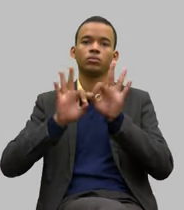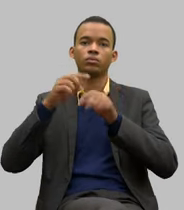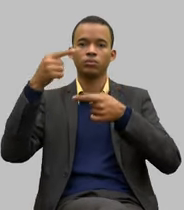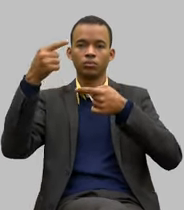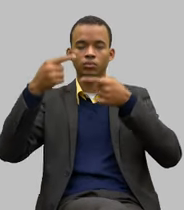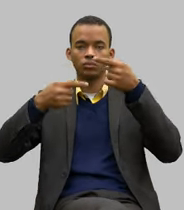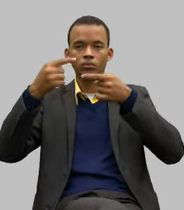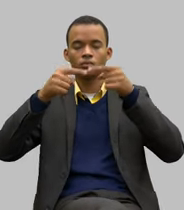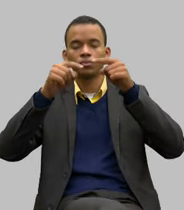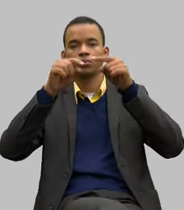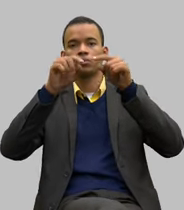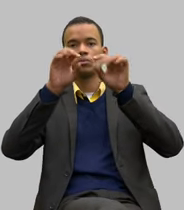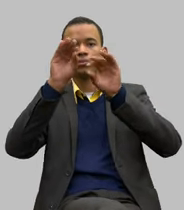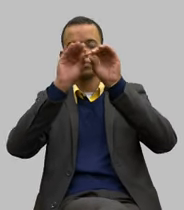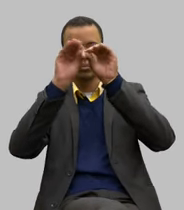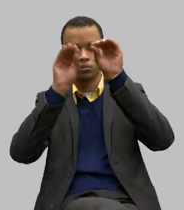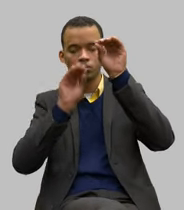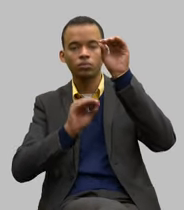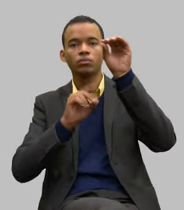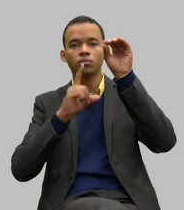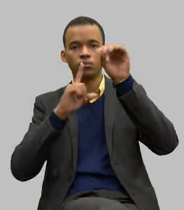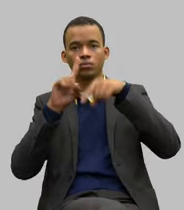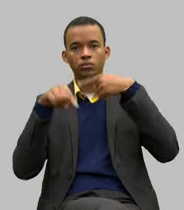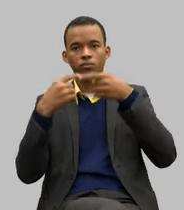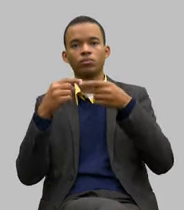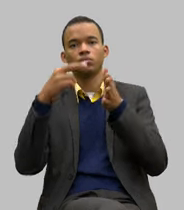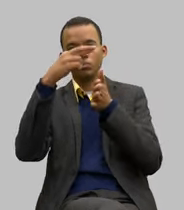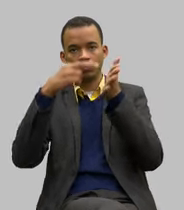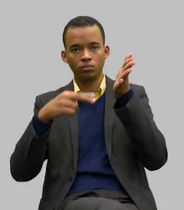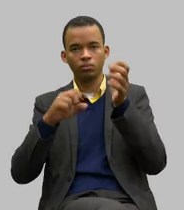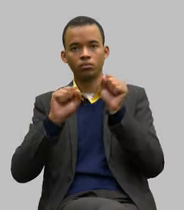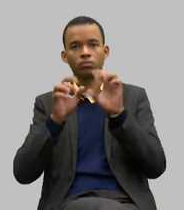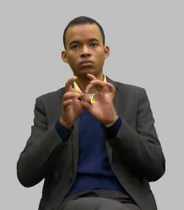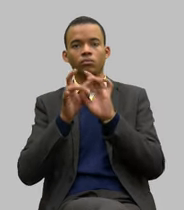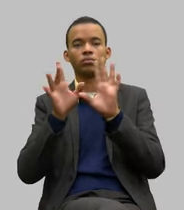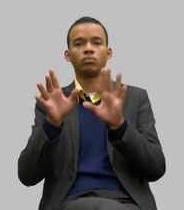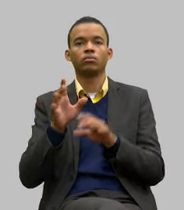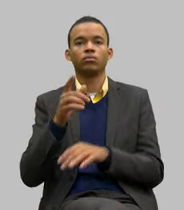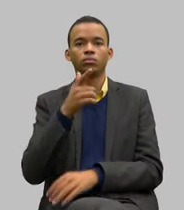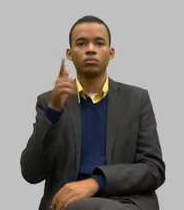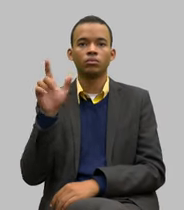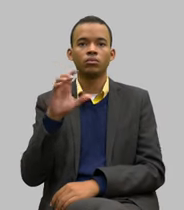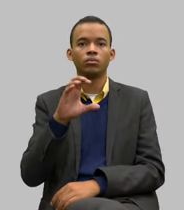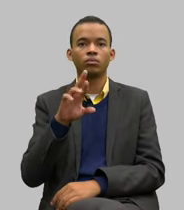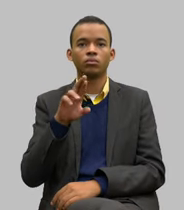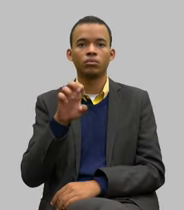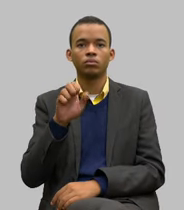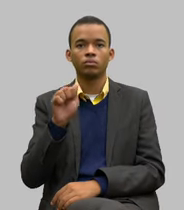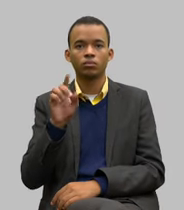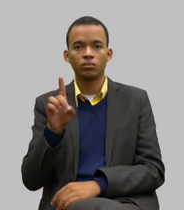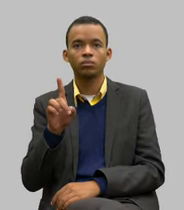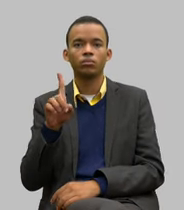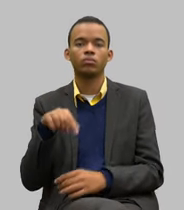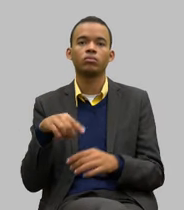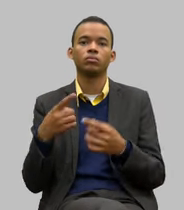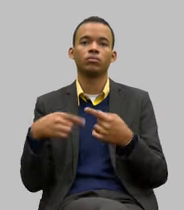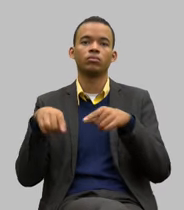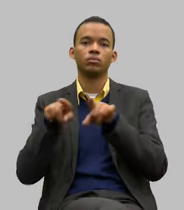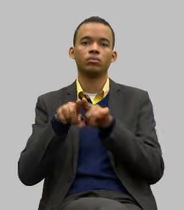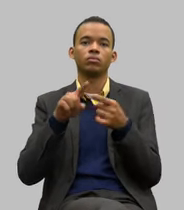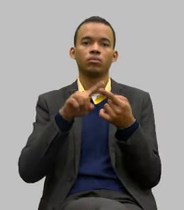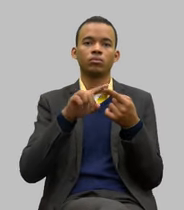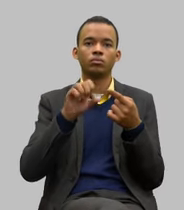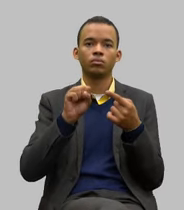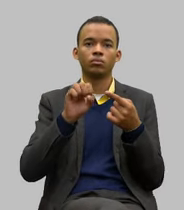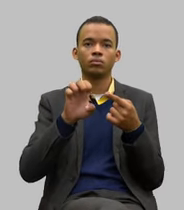dúvida os deputados podem fazer Os questionamentos o cread também né Eh sejusp a UFMG né firmaram